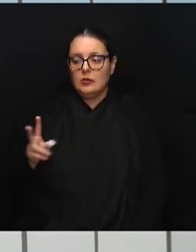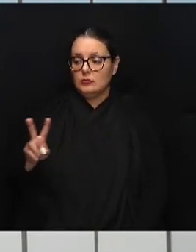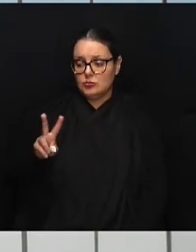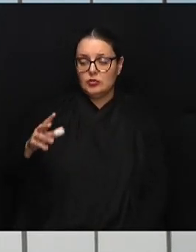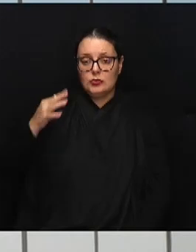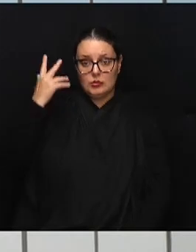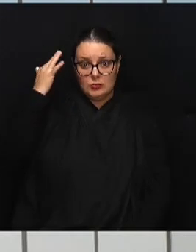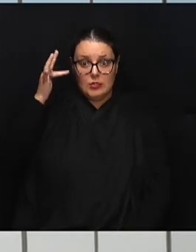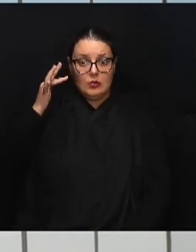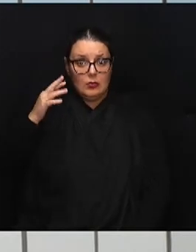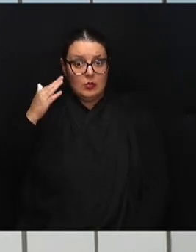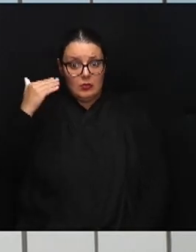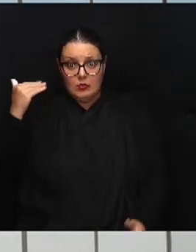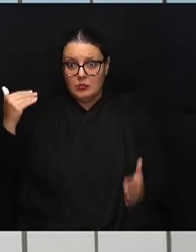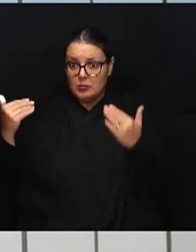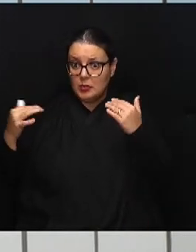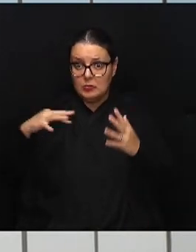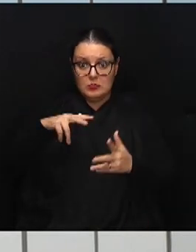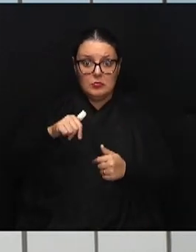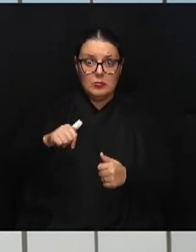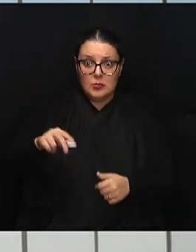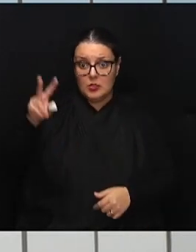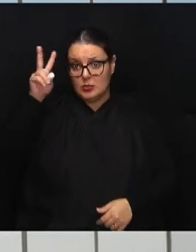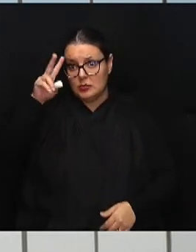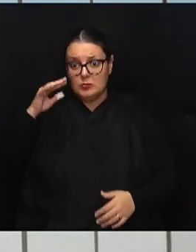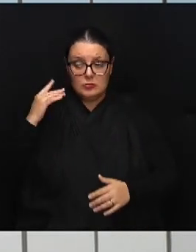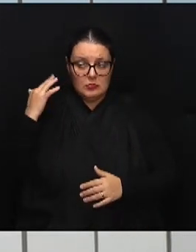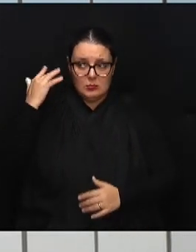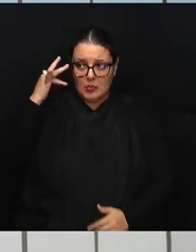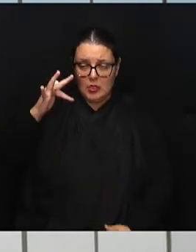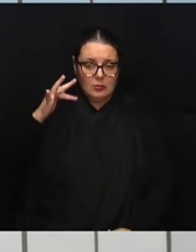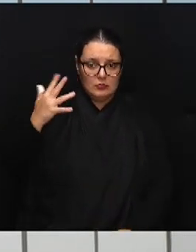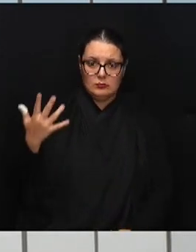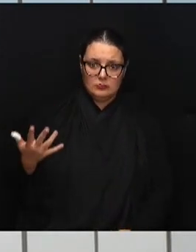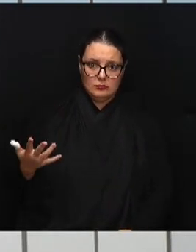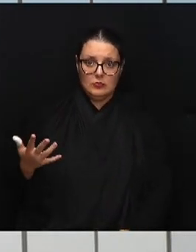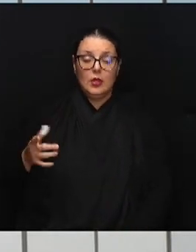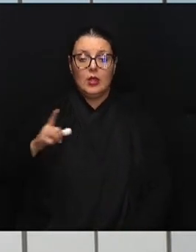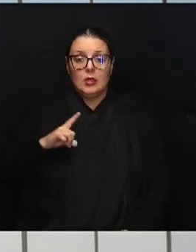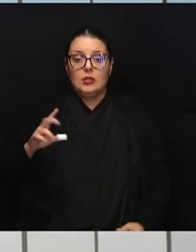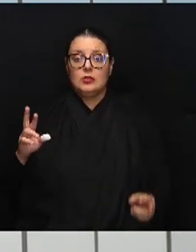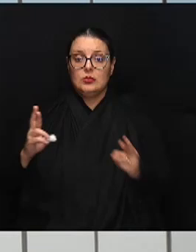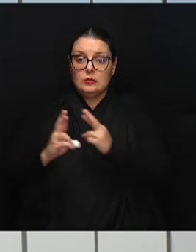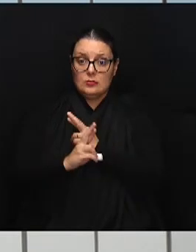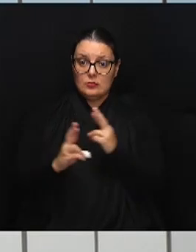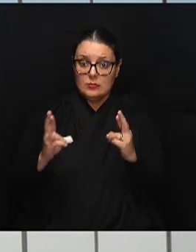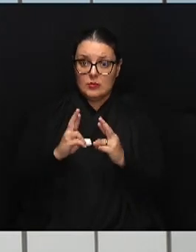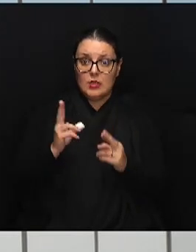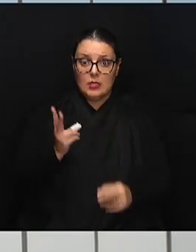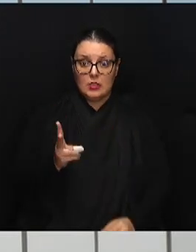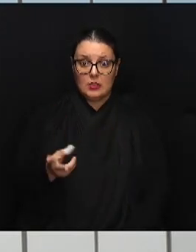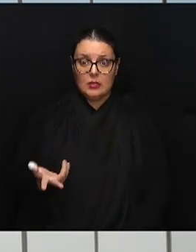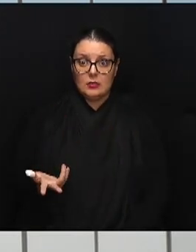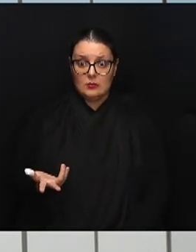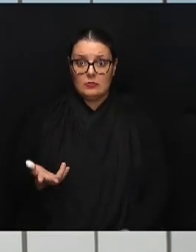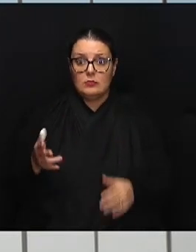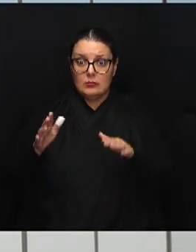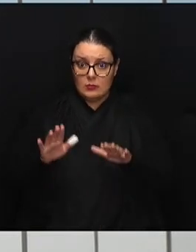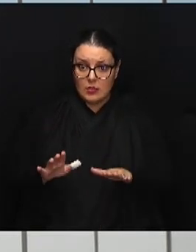reconhecidos no mundo todo, historicamente na filosofia, e que tinham uma relação o tempo todo, mas